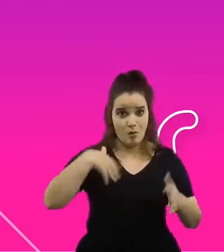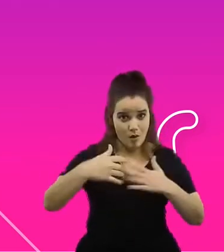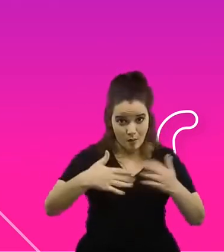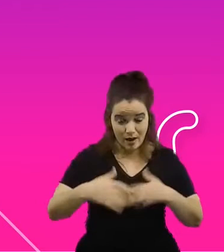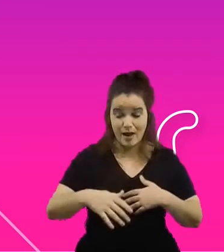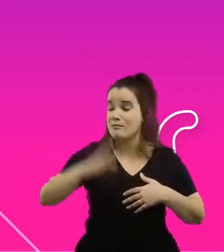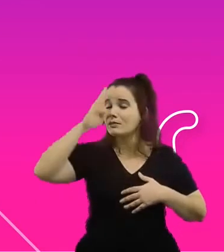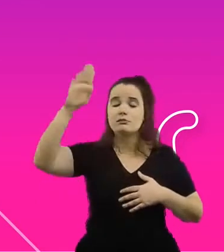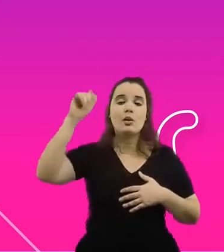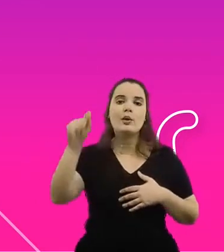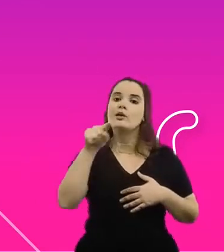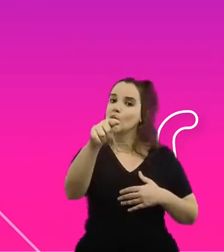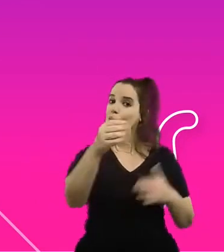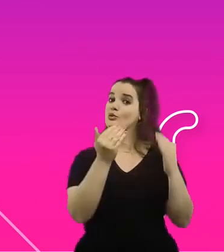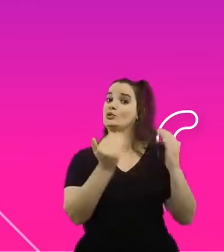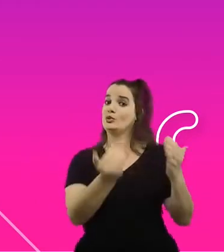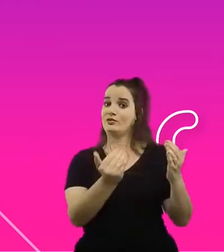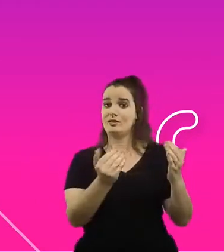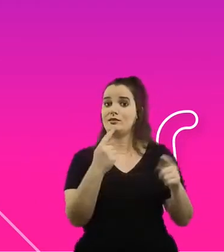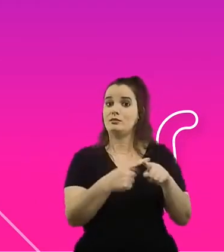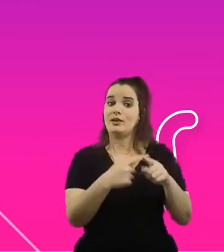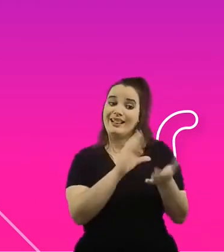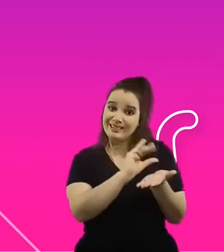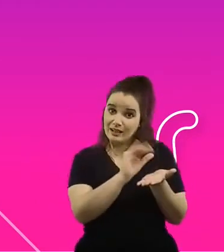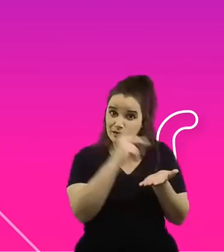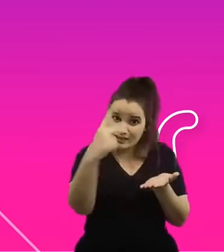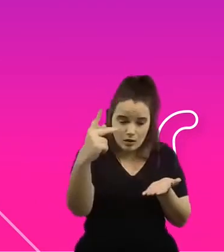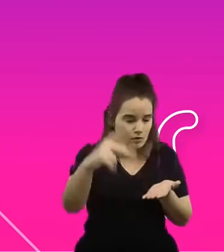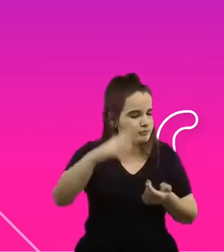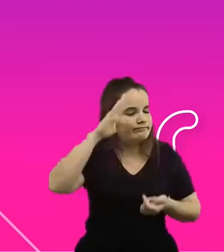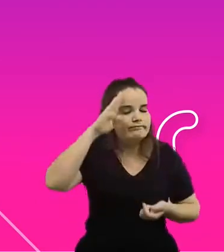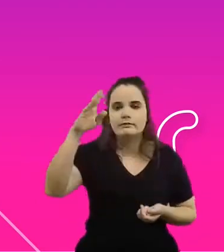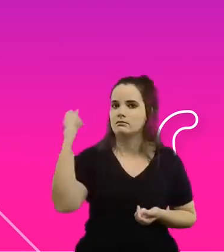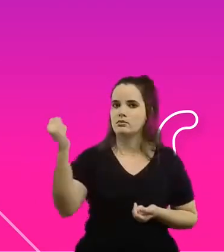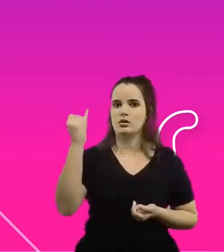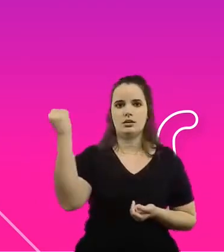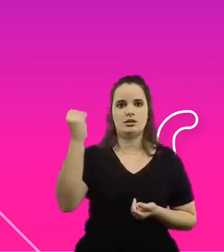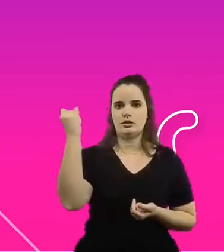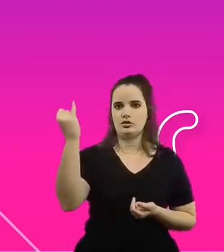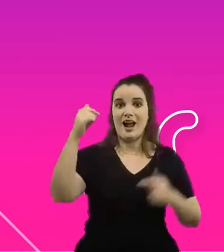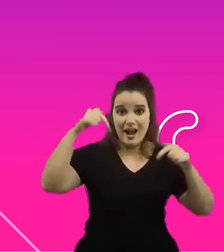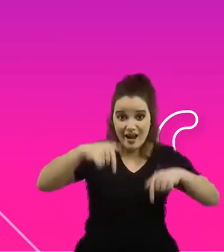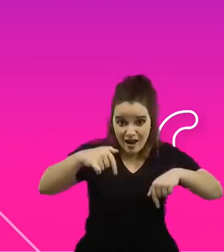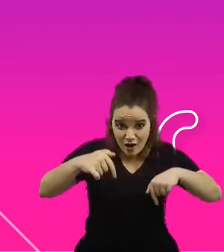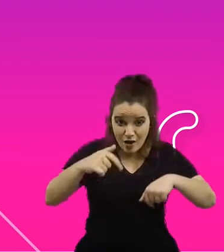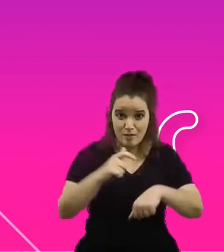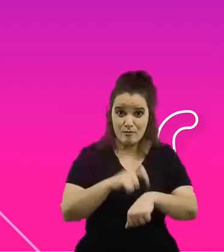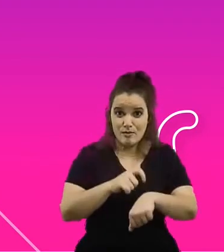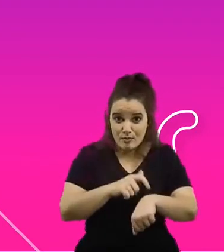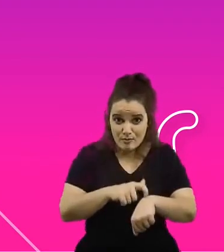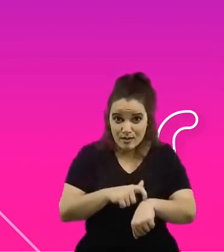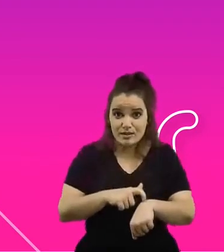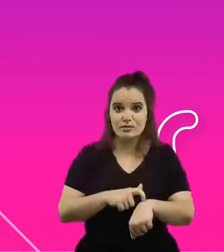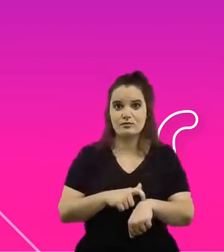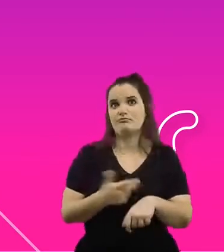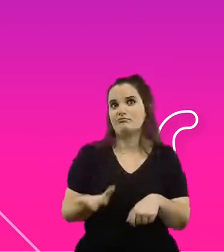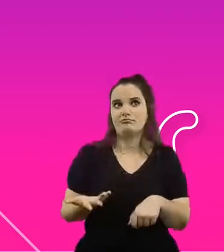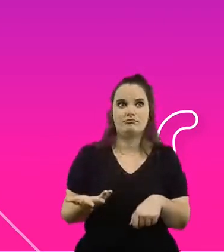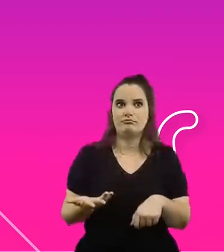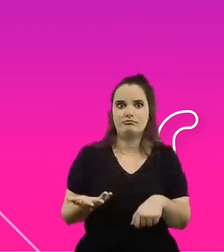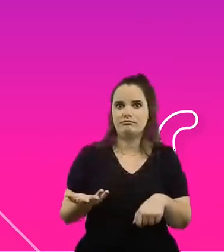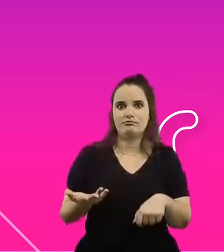pessoais. Eles são extremamente importantes e muito mais importantes agora, num momento totalmente